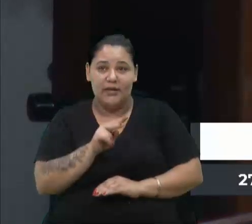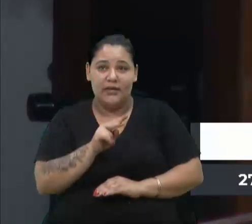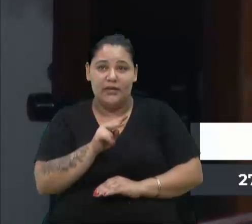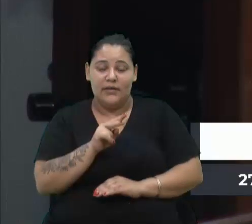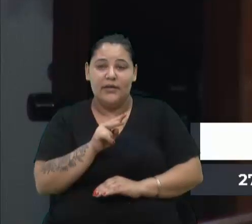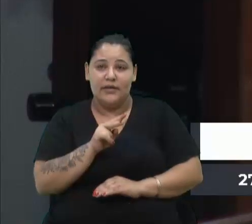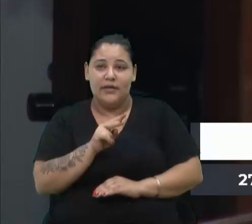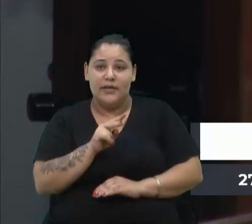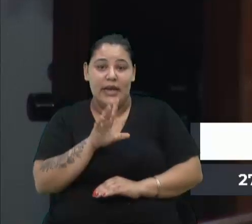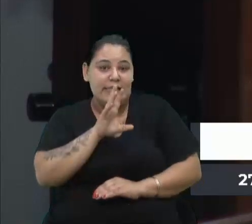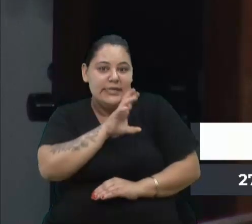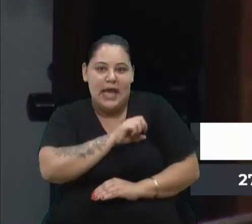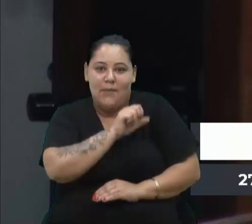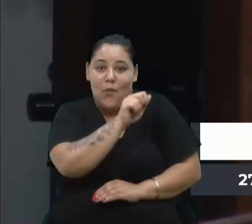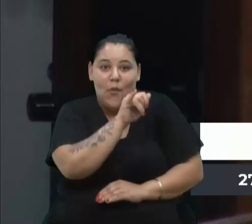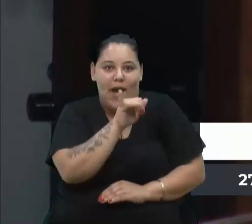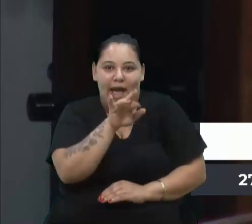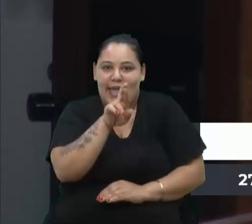um exemplo.